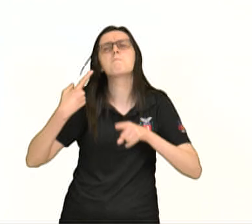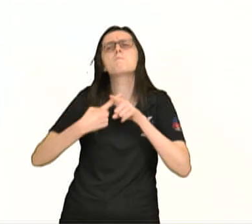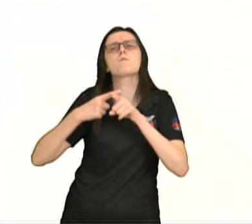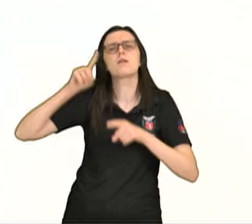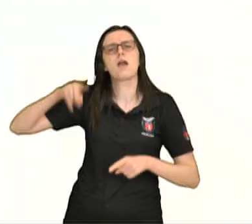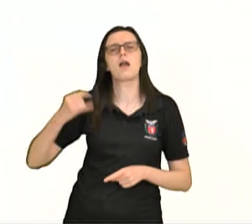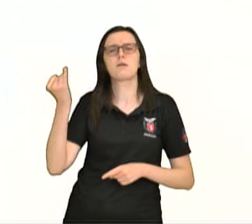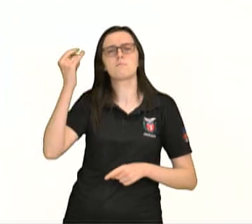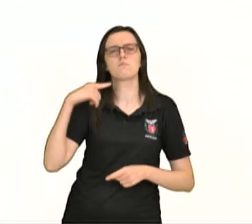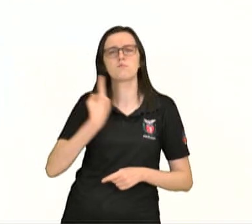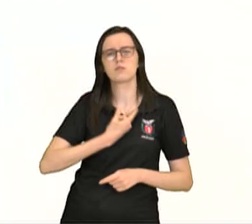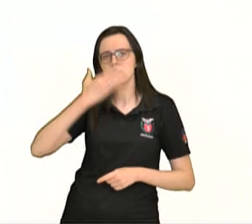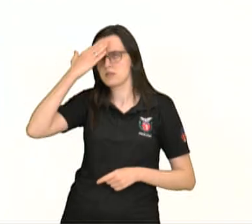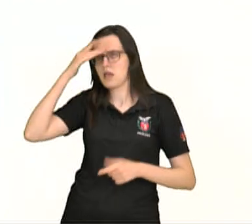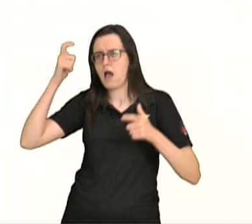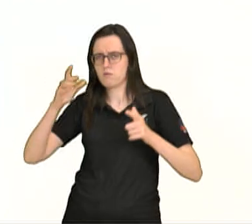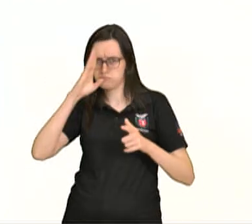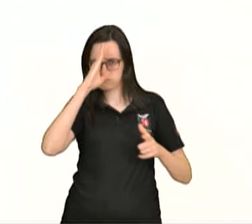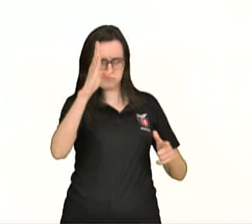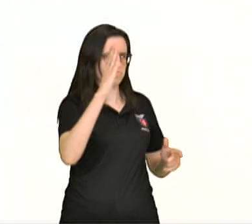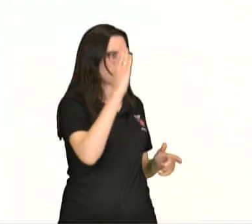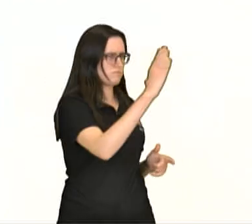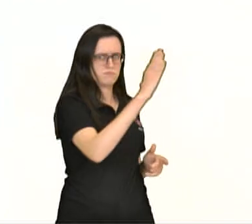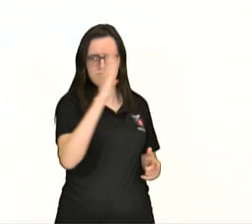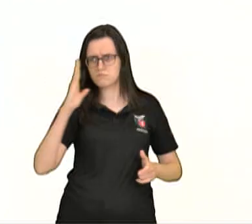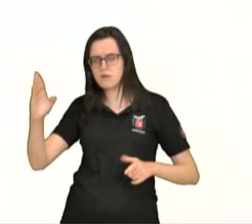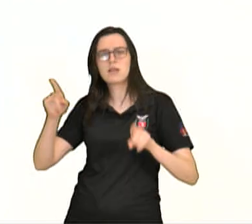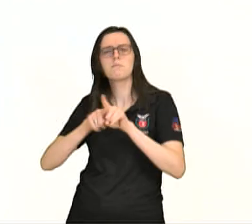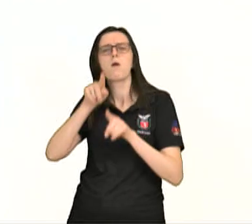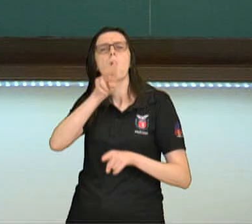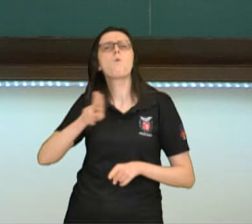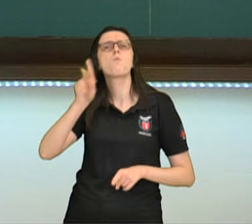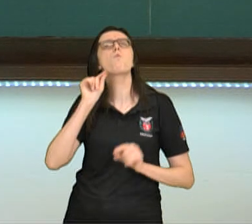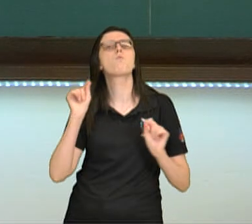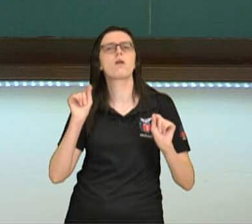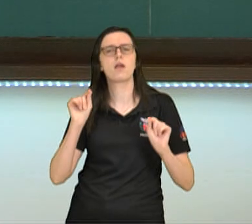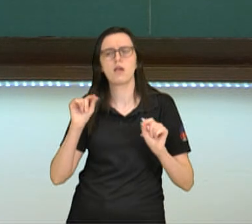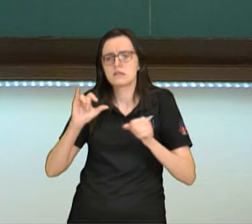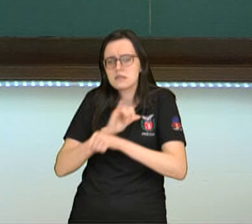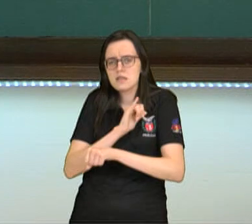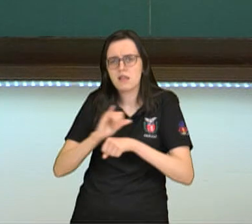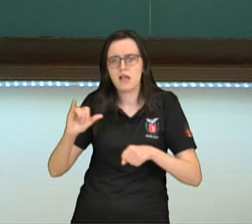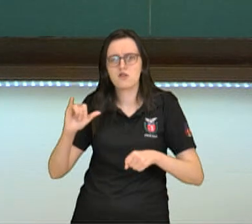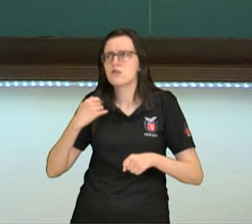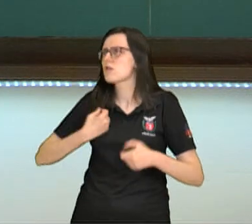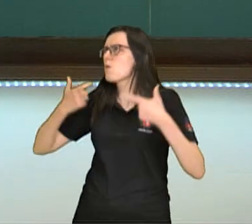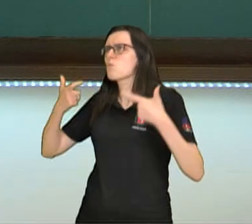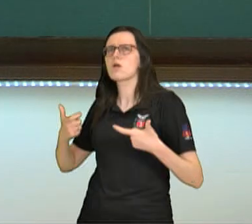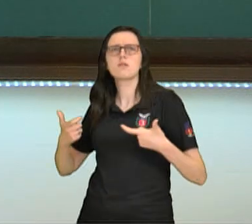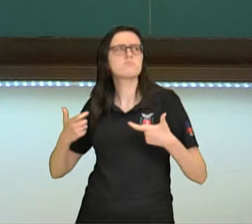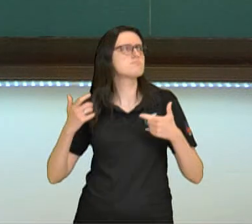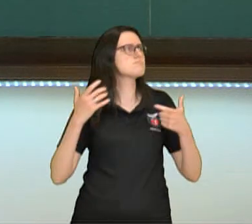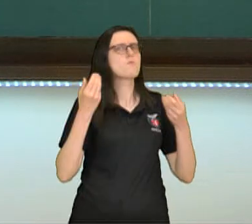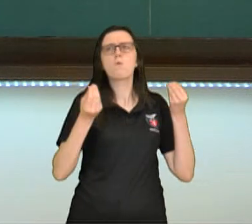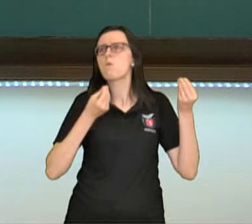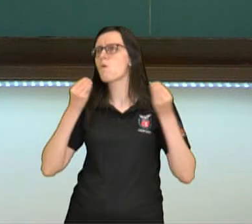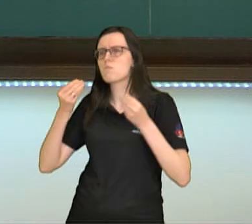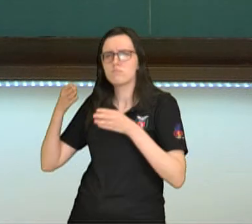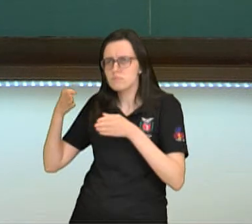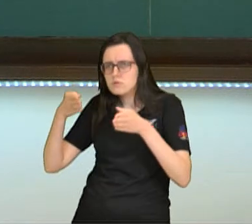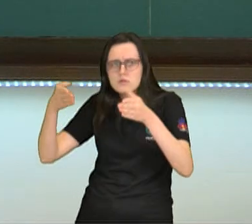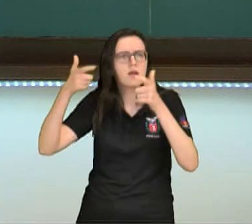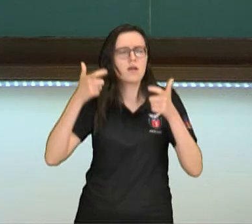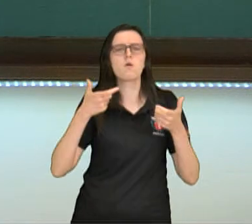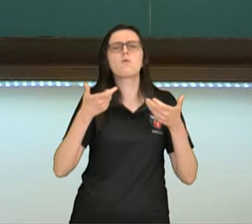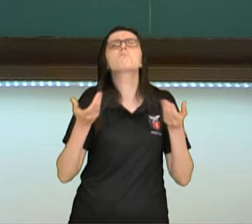importante sabermos nos orientar e o que que você utiliza, como técnica para isso. O que que você usa